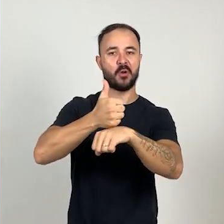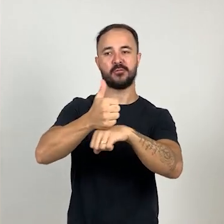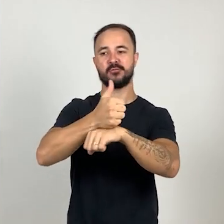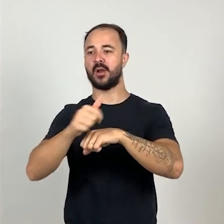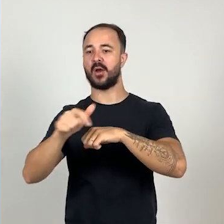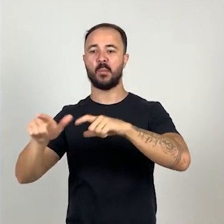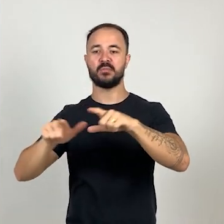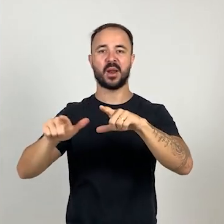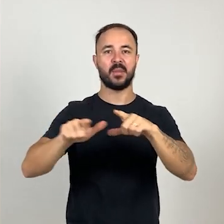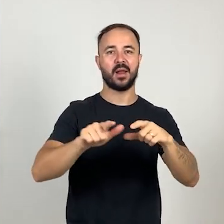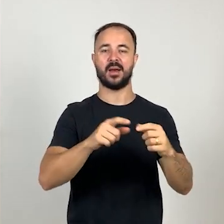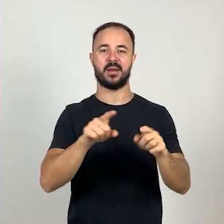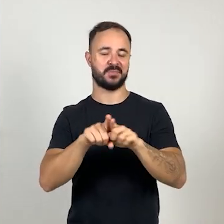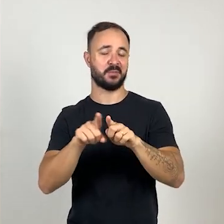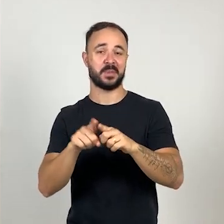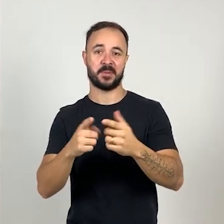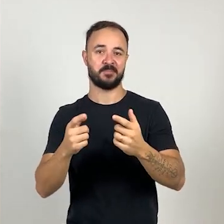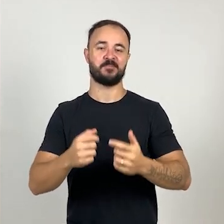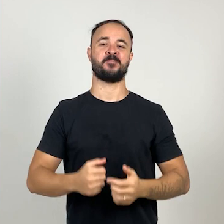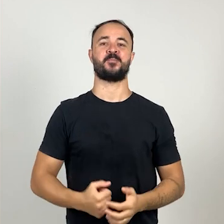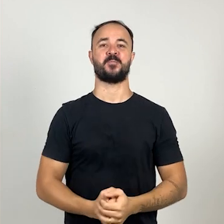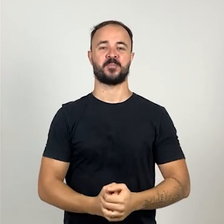promover a igualdade e a inclusão.